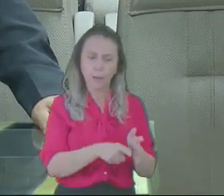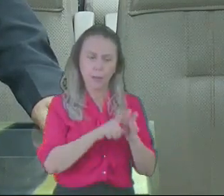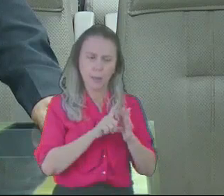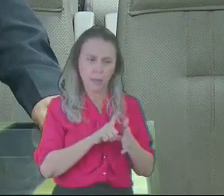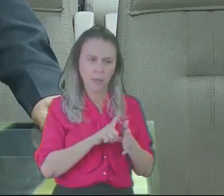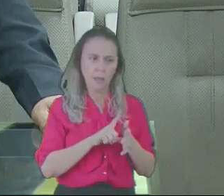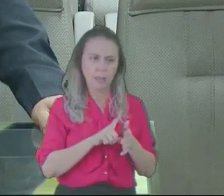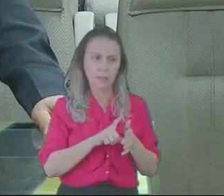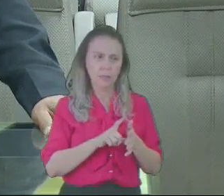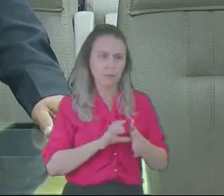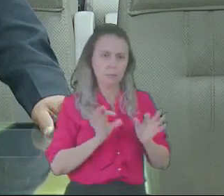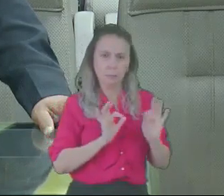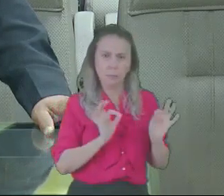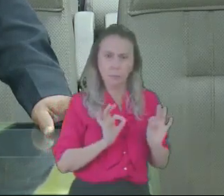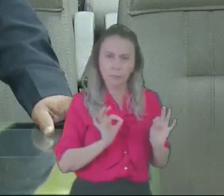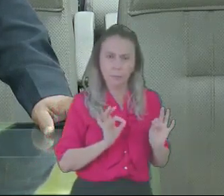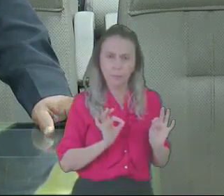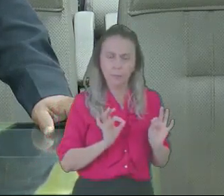desculpa esfarrapada